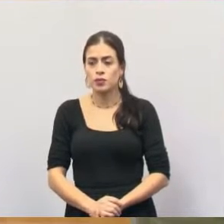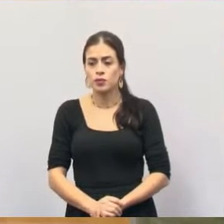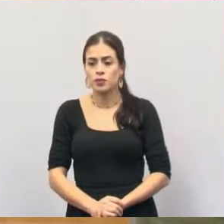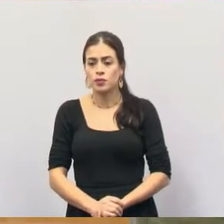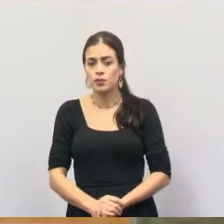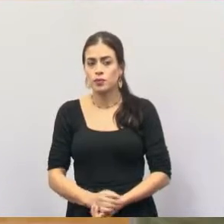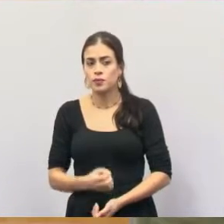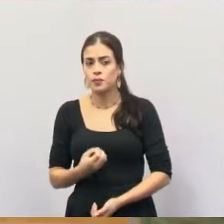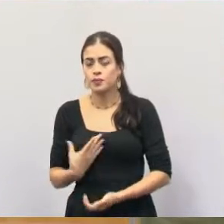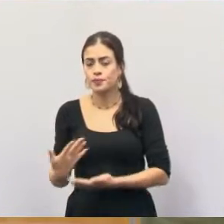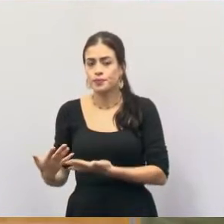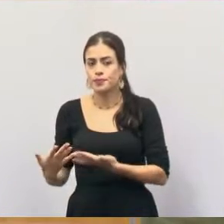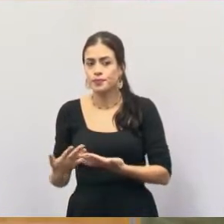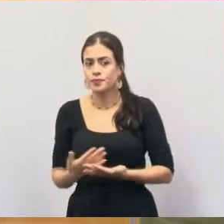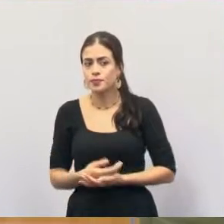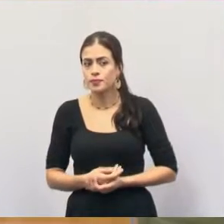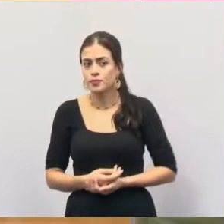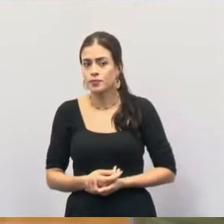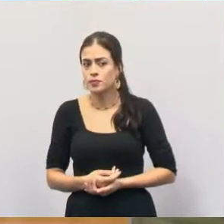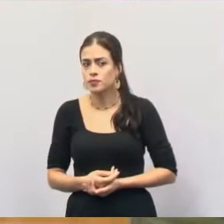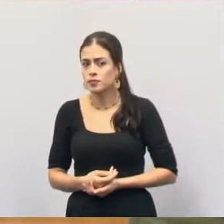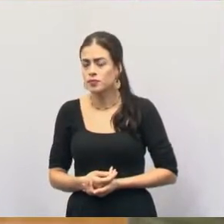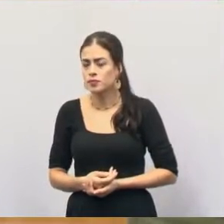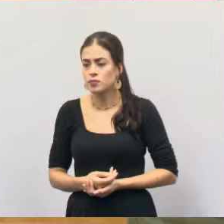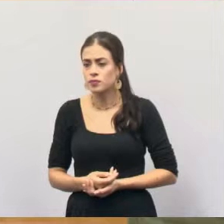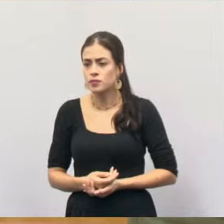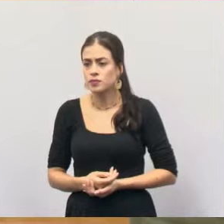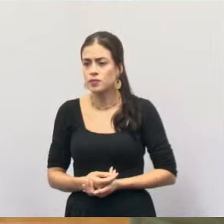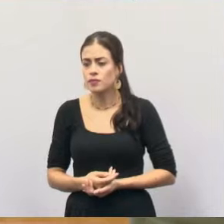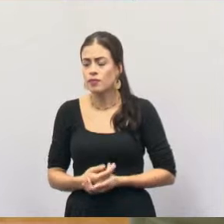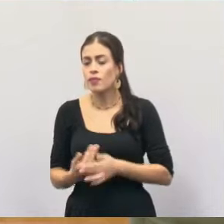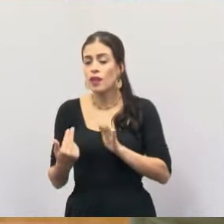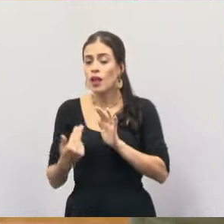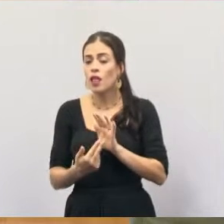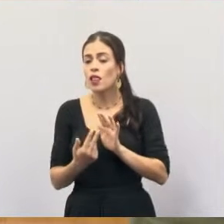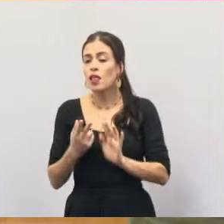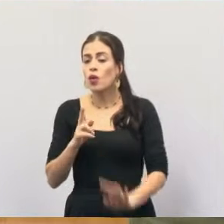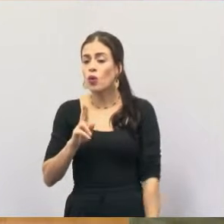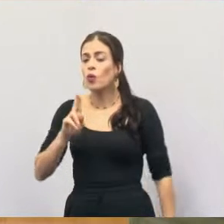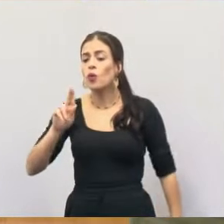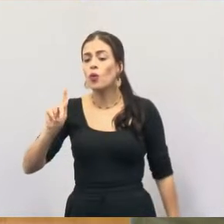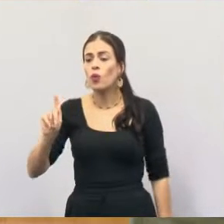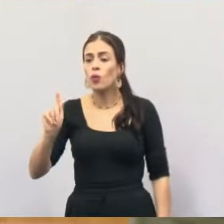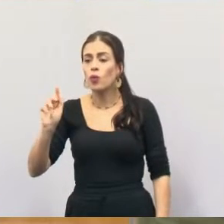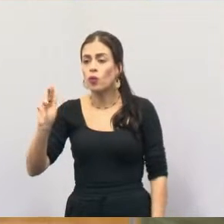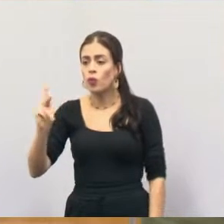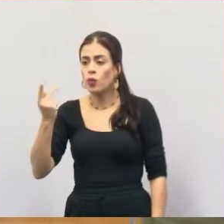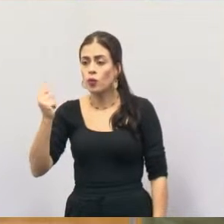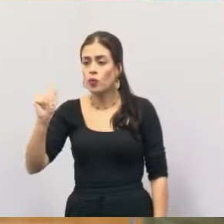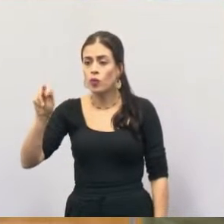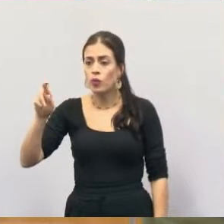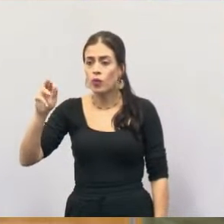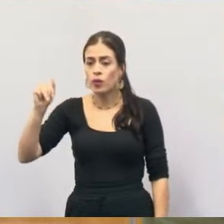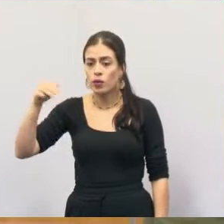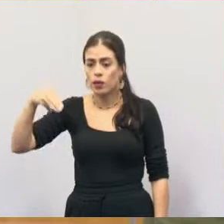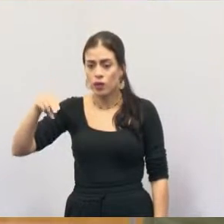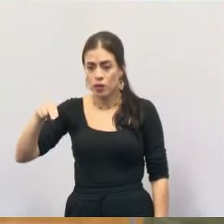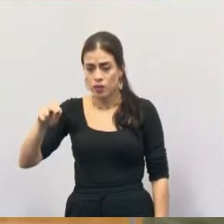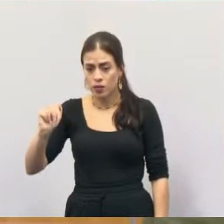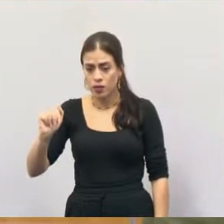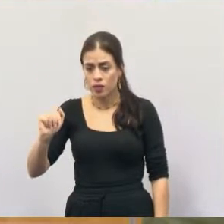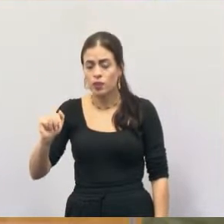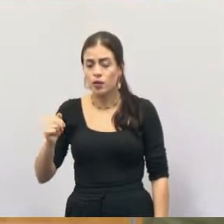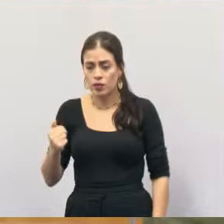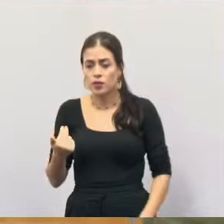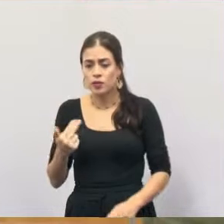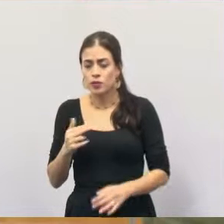Bom, falando aqui do Guarana Ramos, né, que ainda está na justificativa, vou colocar para vocês o que